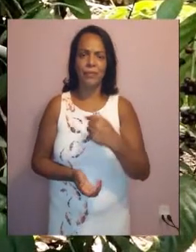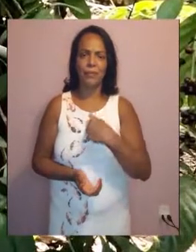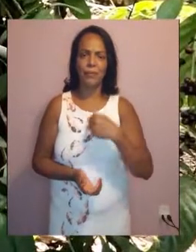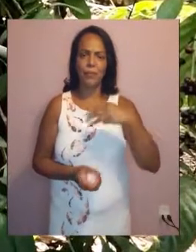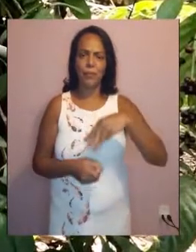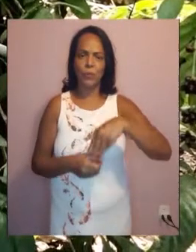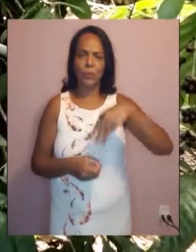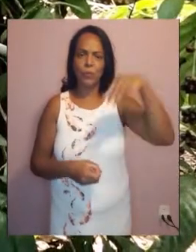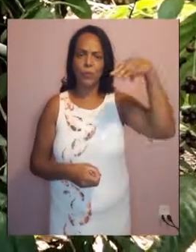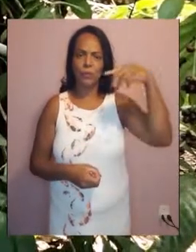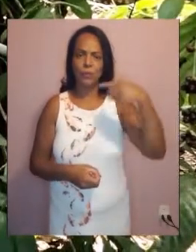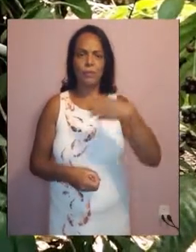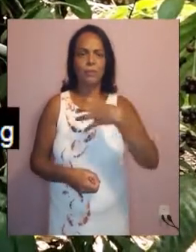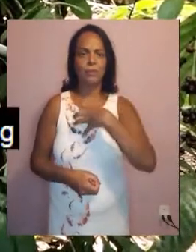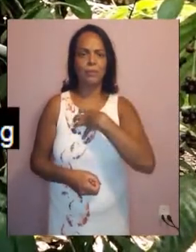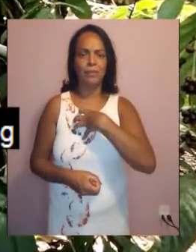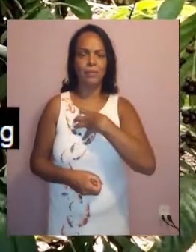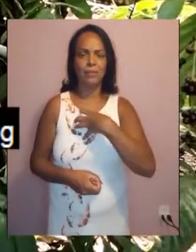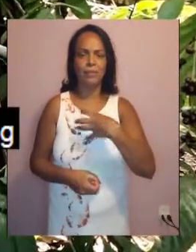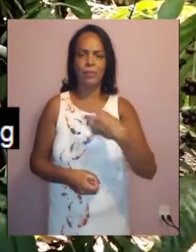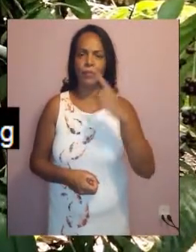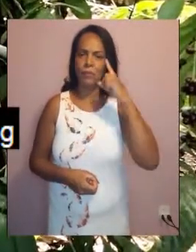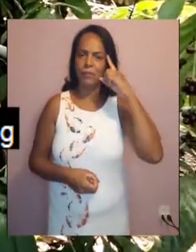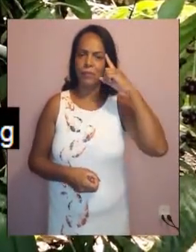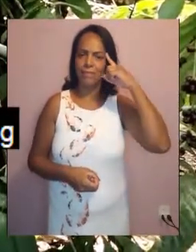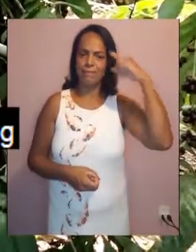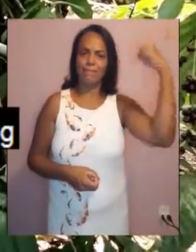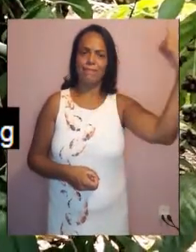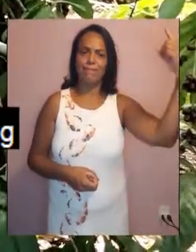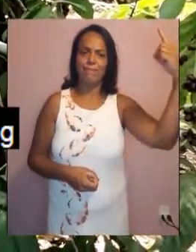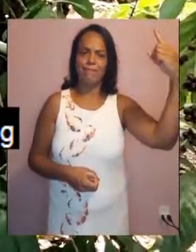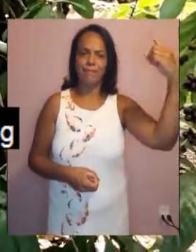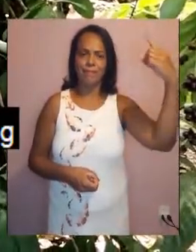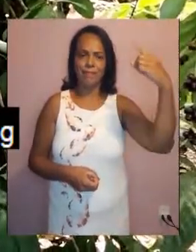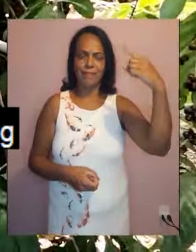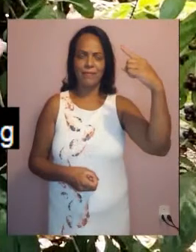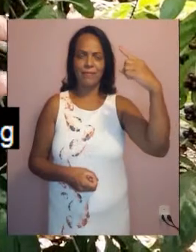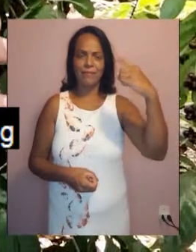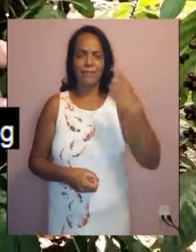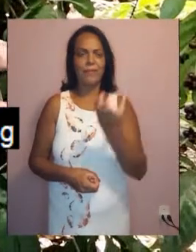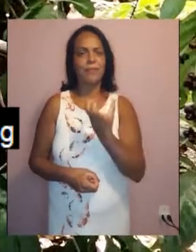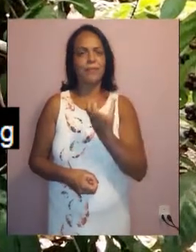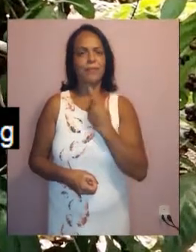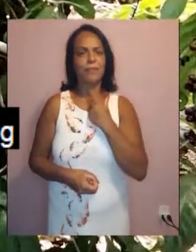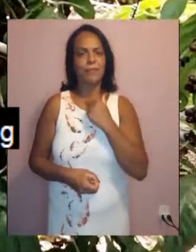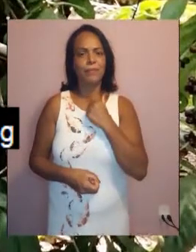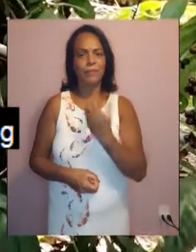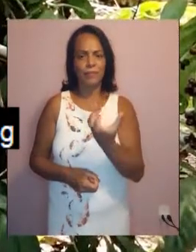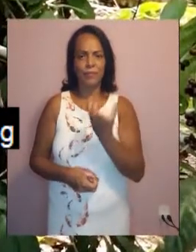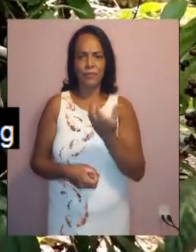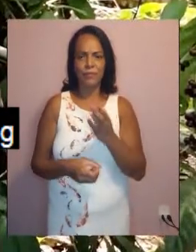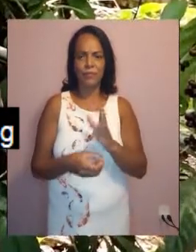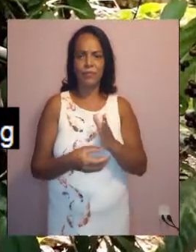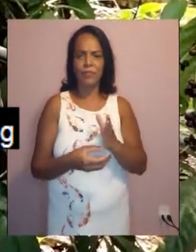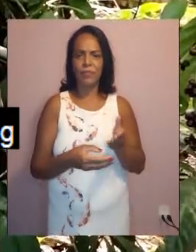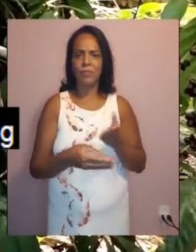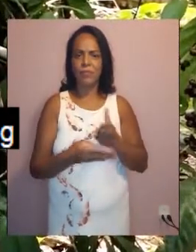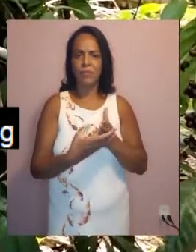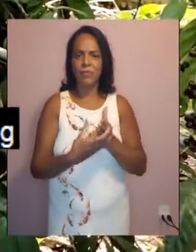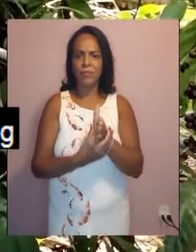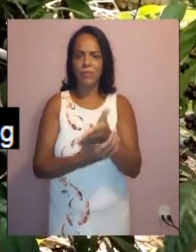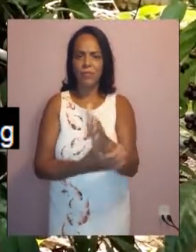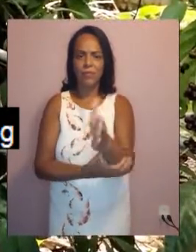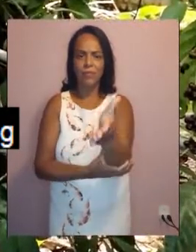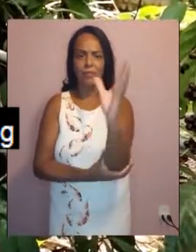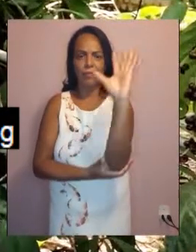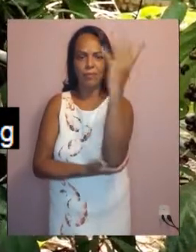mata, munido da intenção, colher um pouco do cipó e da folha